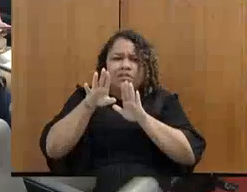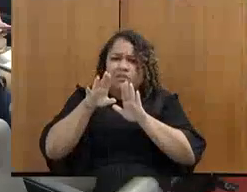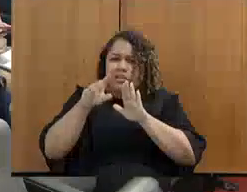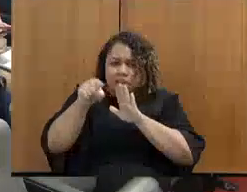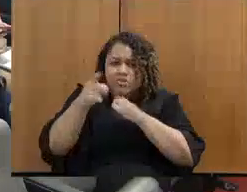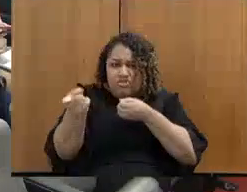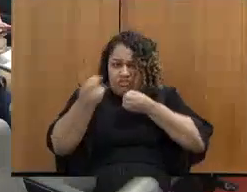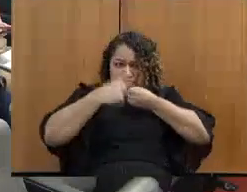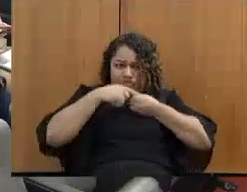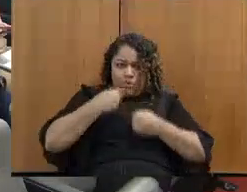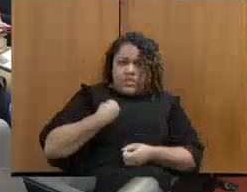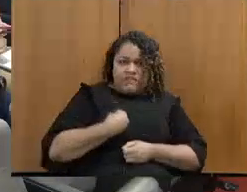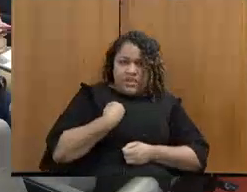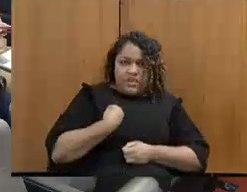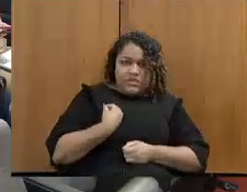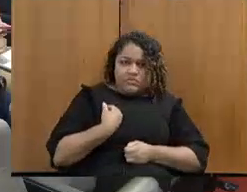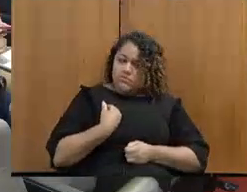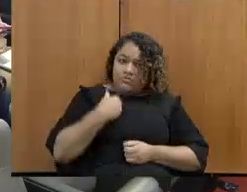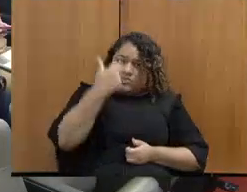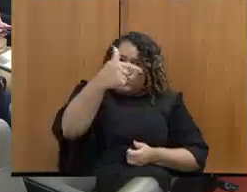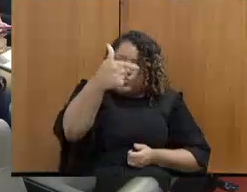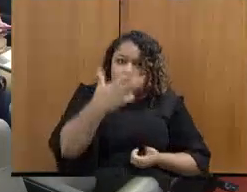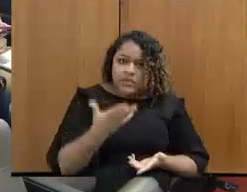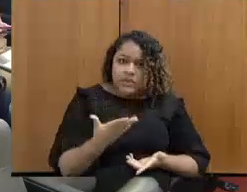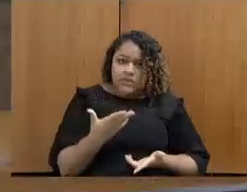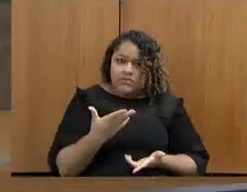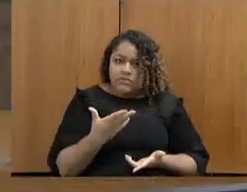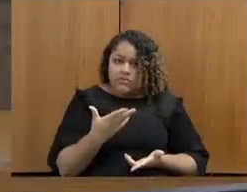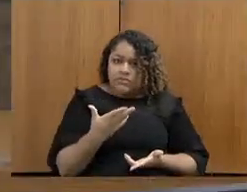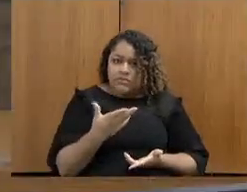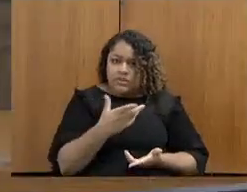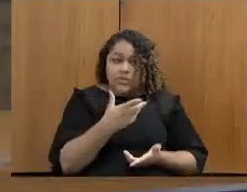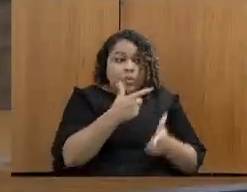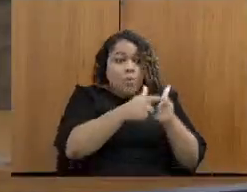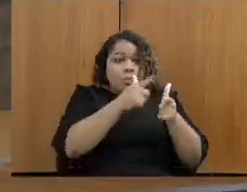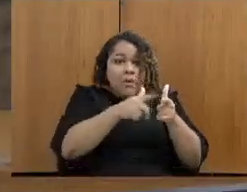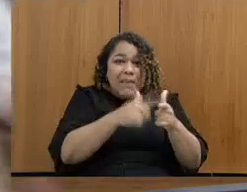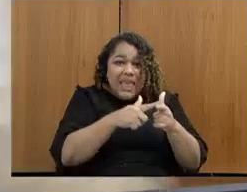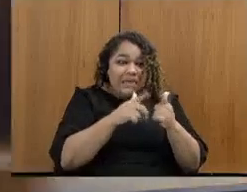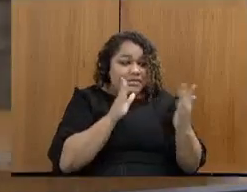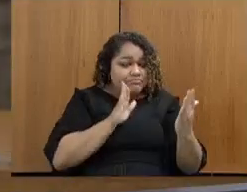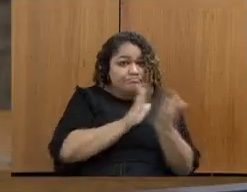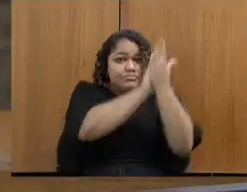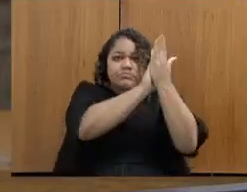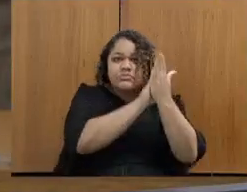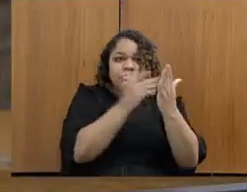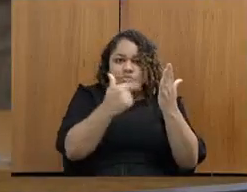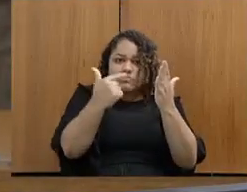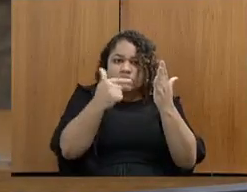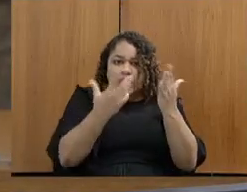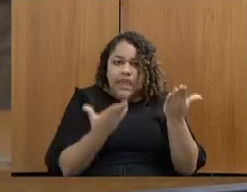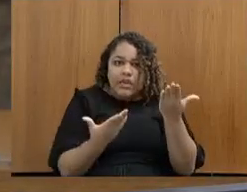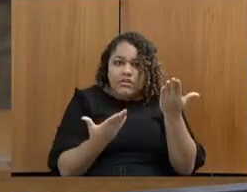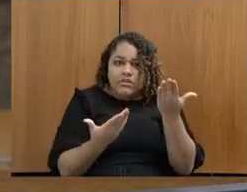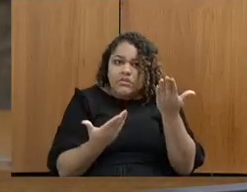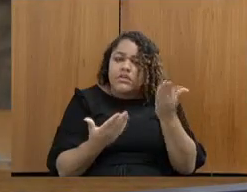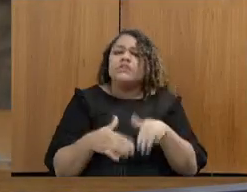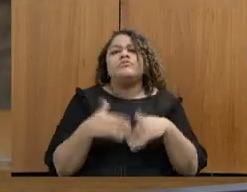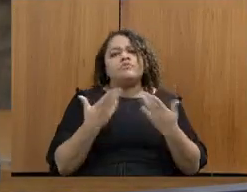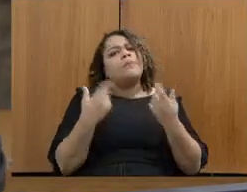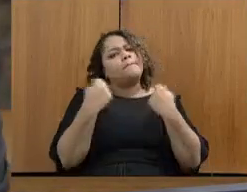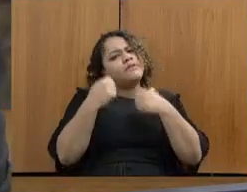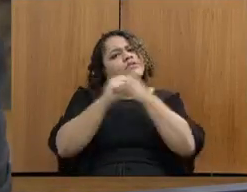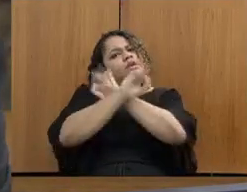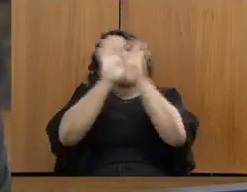e também não enfrentar o problema de perto não traz a vida é preciso deixar isso claro e deixar